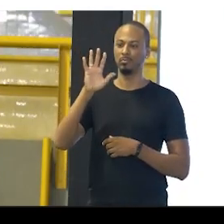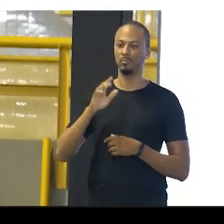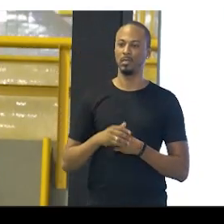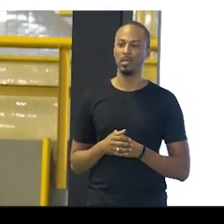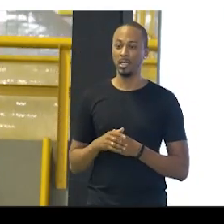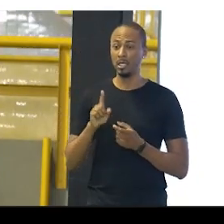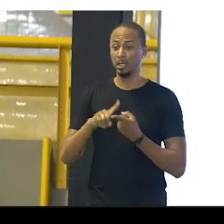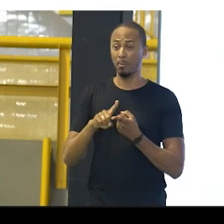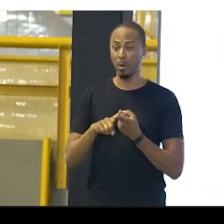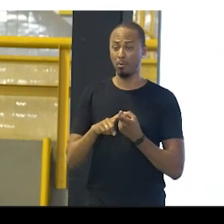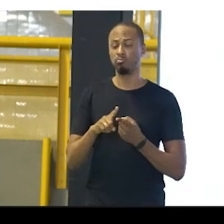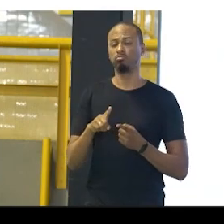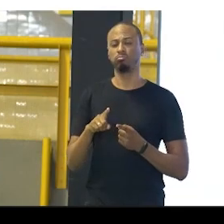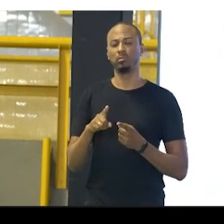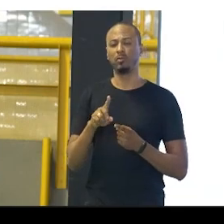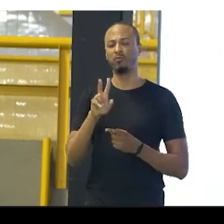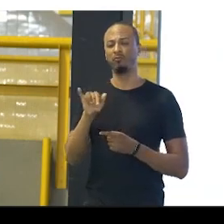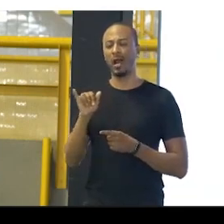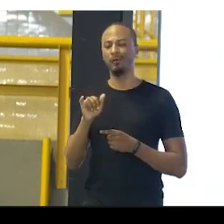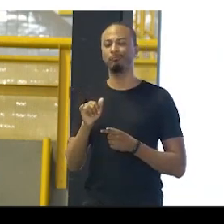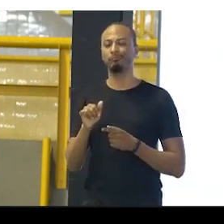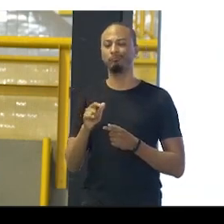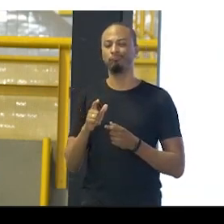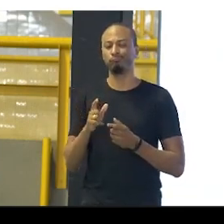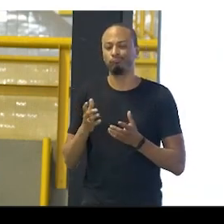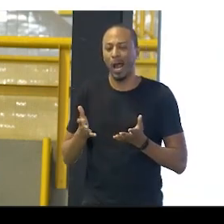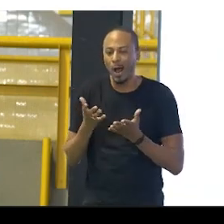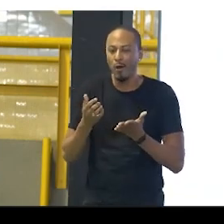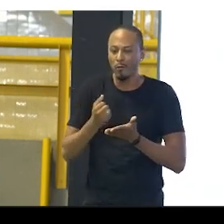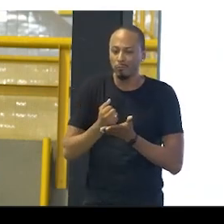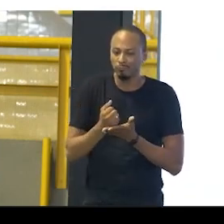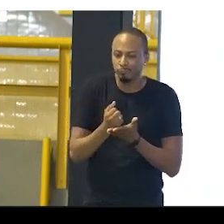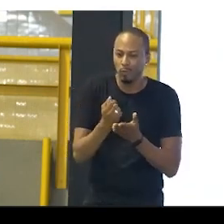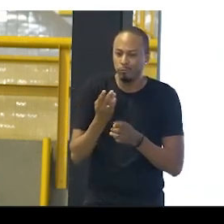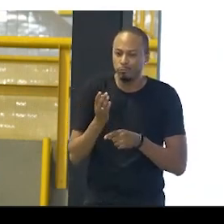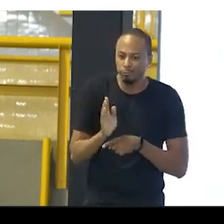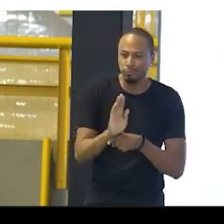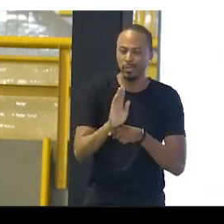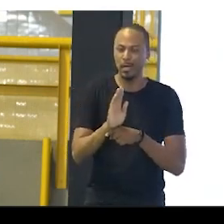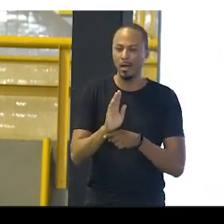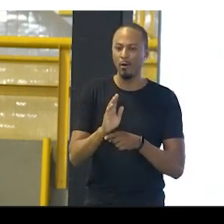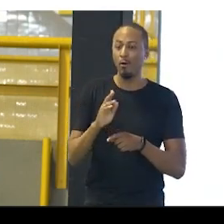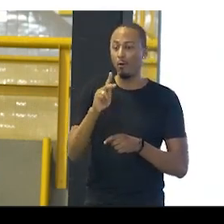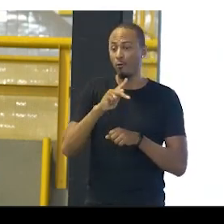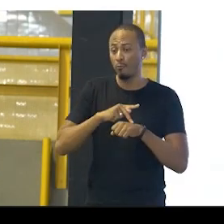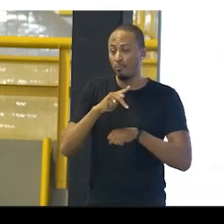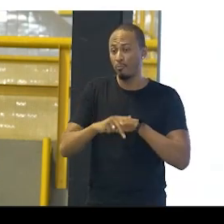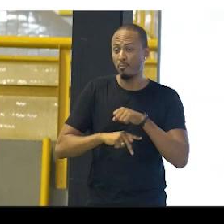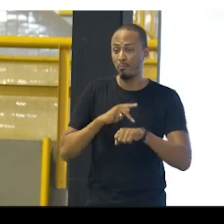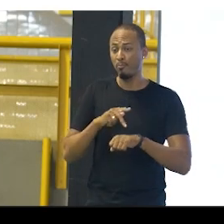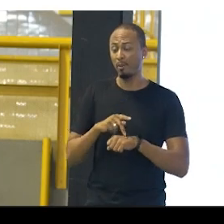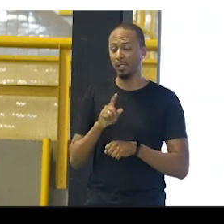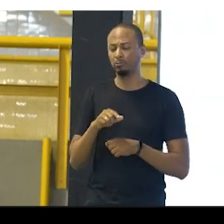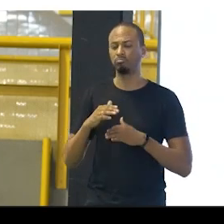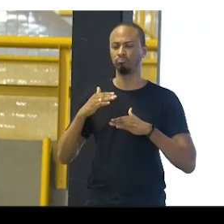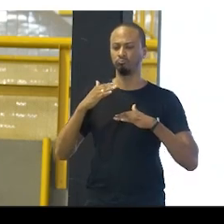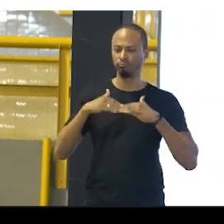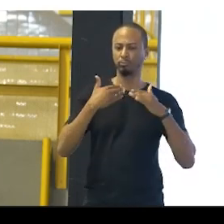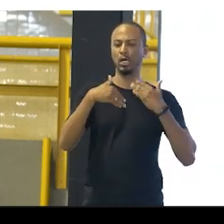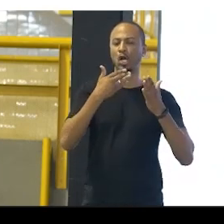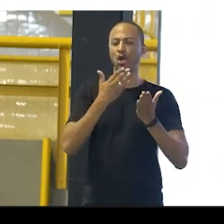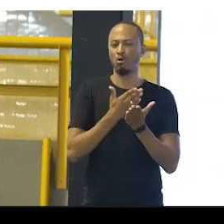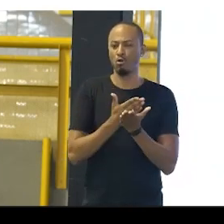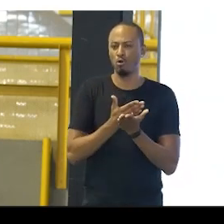vai favorecer, e vai forçar, e vai viabilizar que os países em desenvolvimento comecem